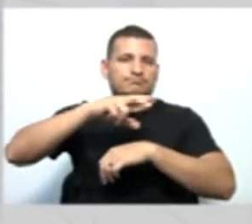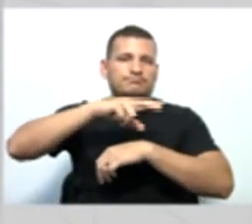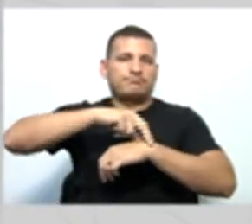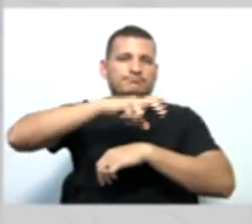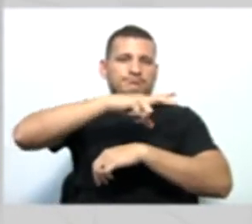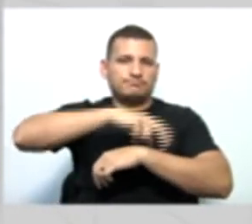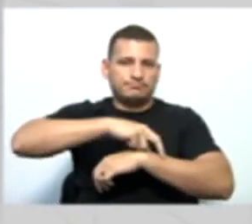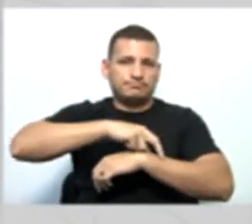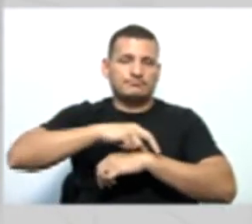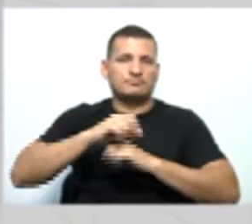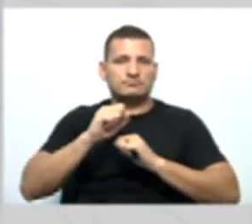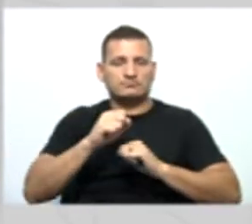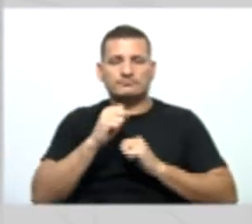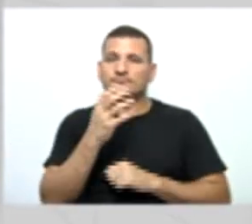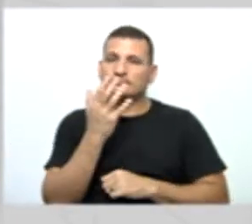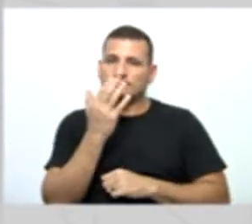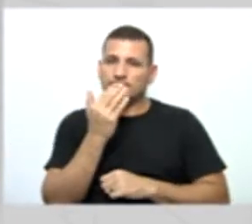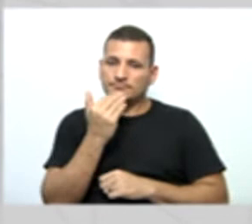E ele pode comer.